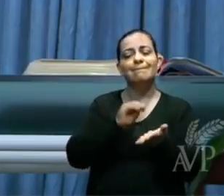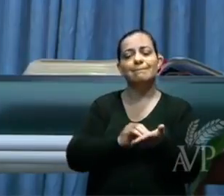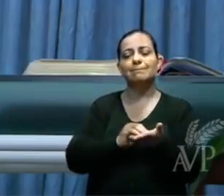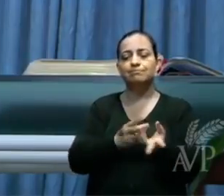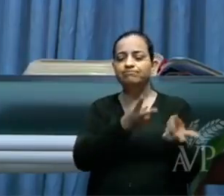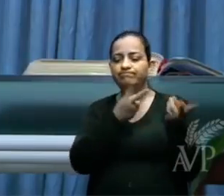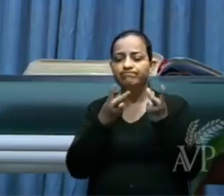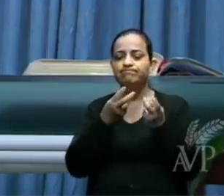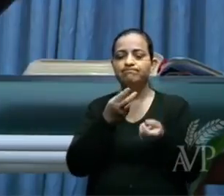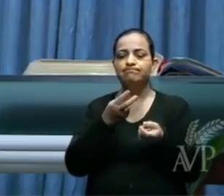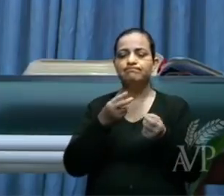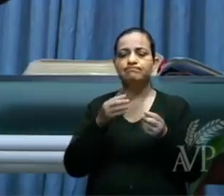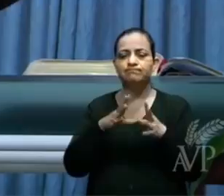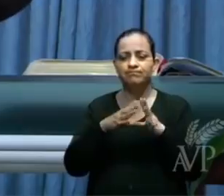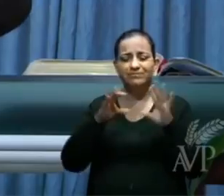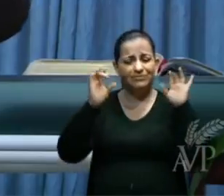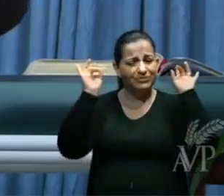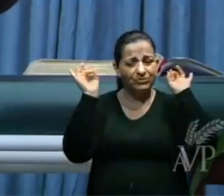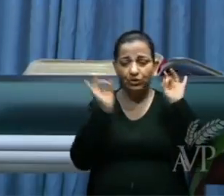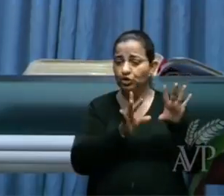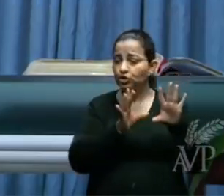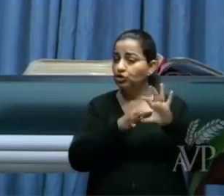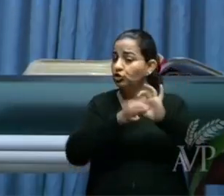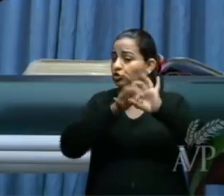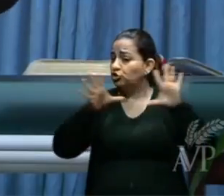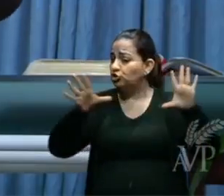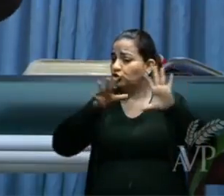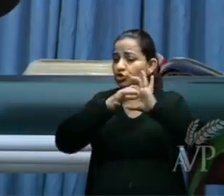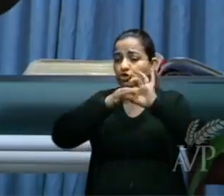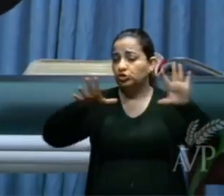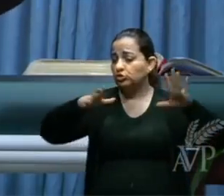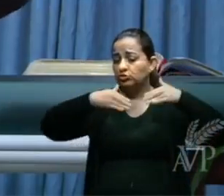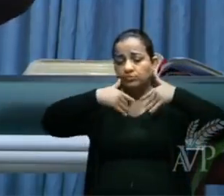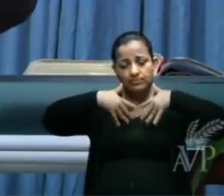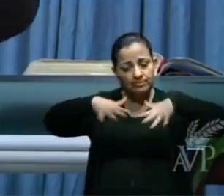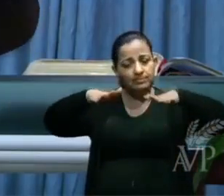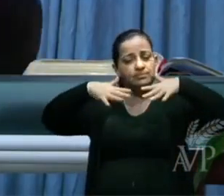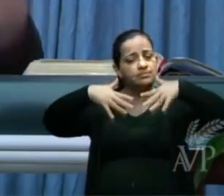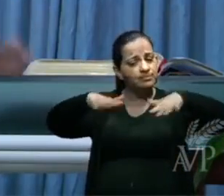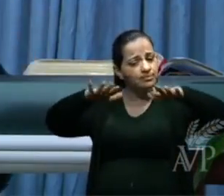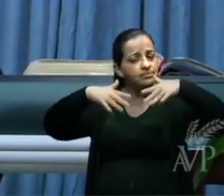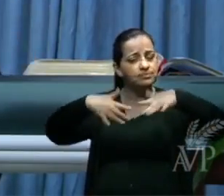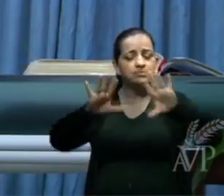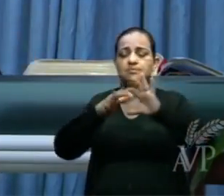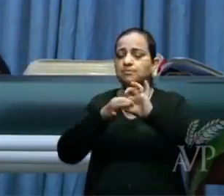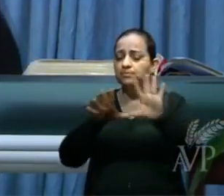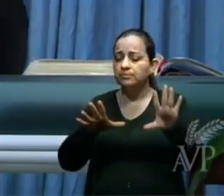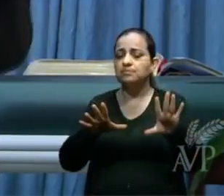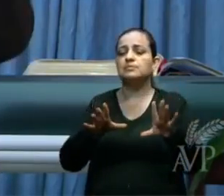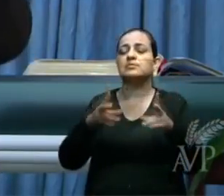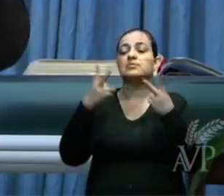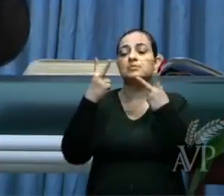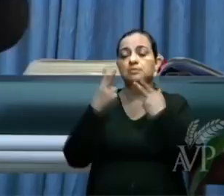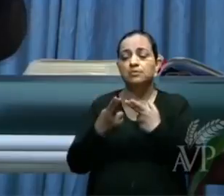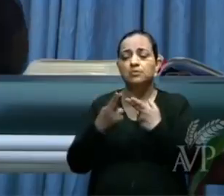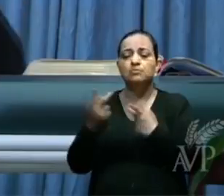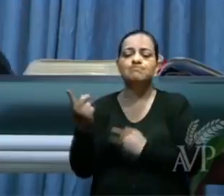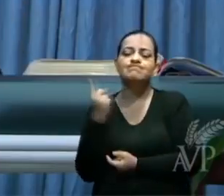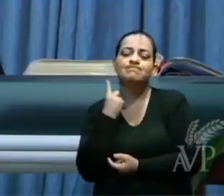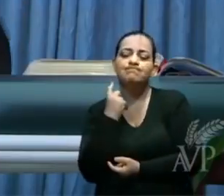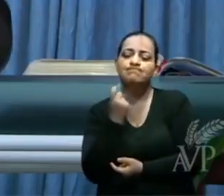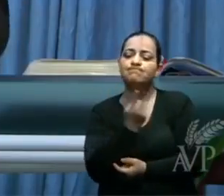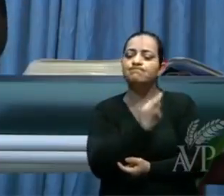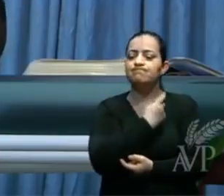deixa a mensagem deixa que ela caminha entendi ela é como perfume